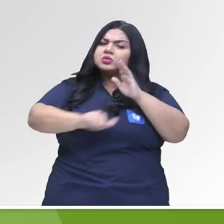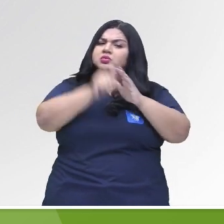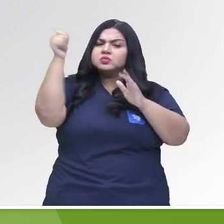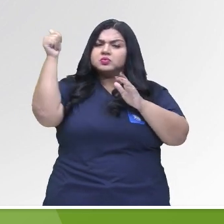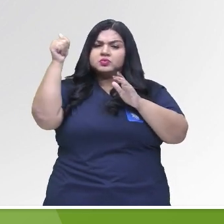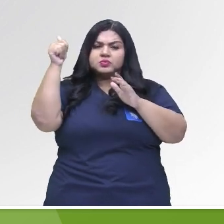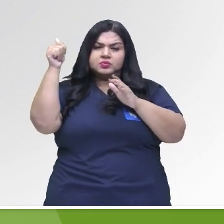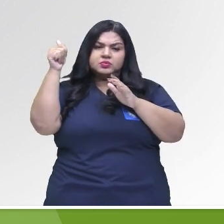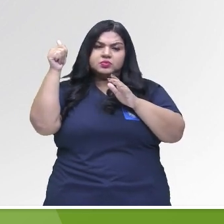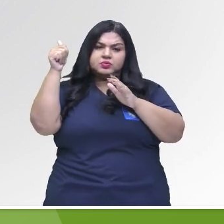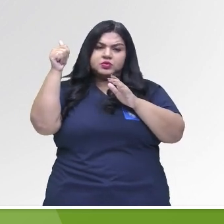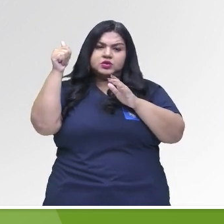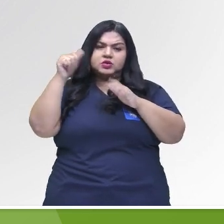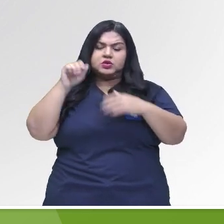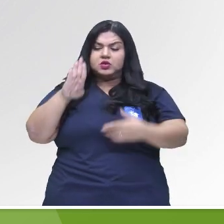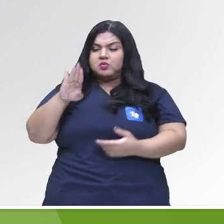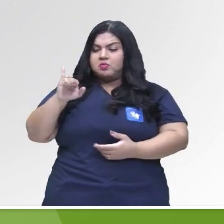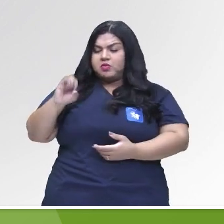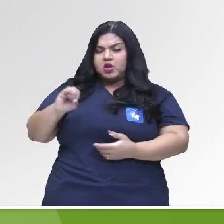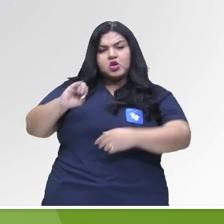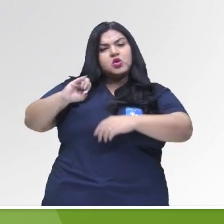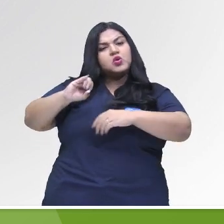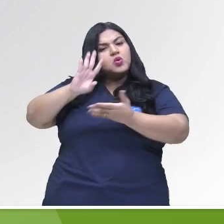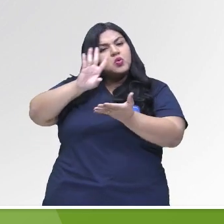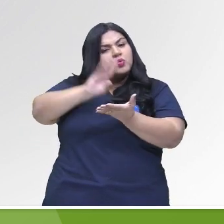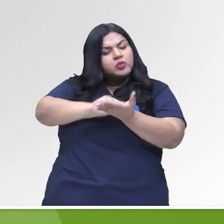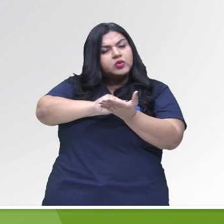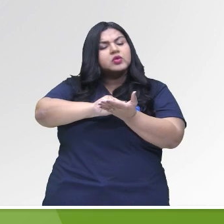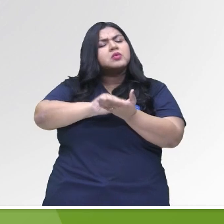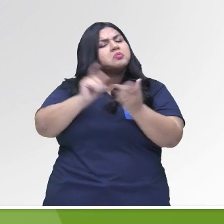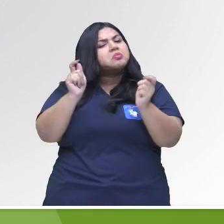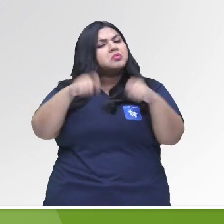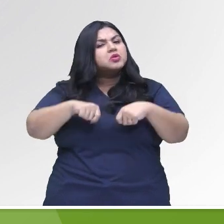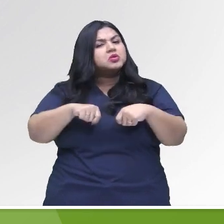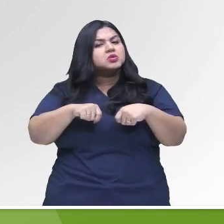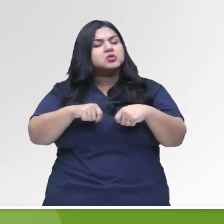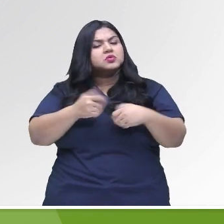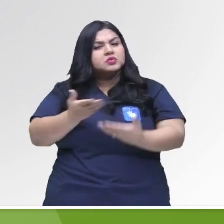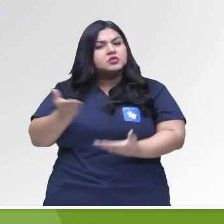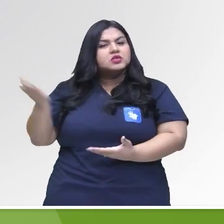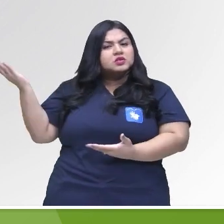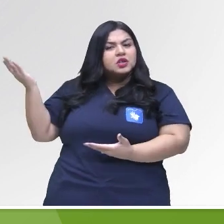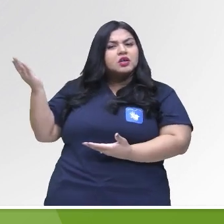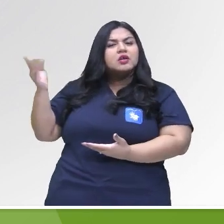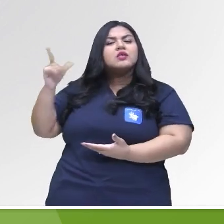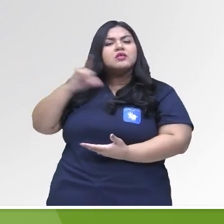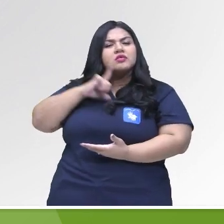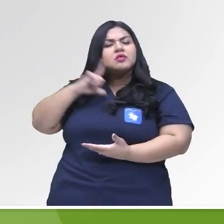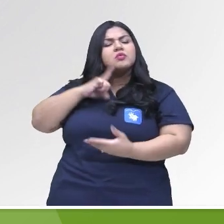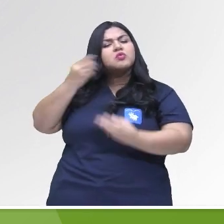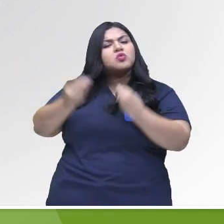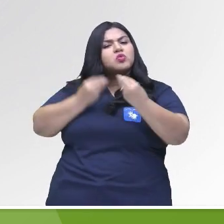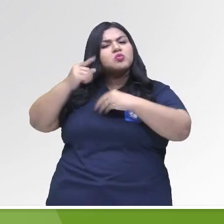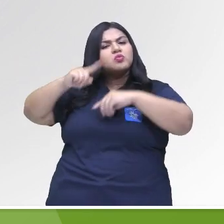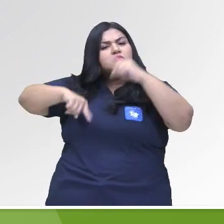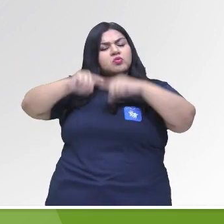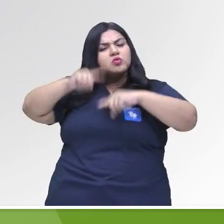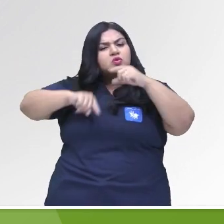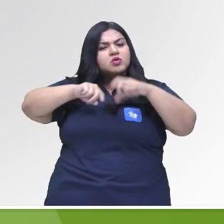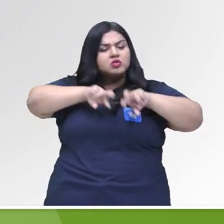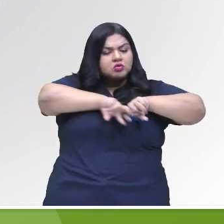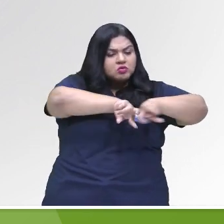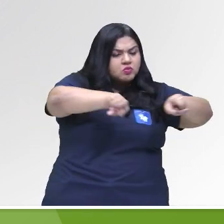de biopolímeros, tá? Então, é possível aí a gente ter como matéria-prima tanto de fontes